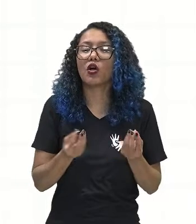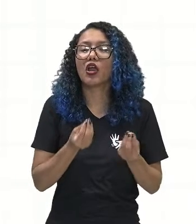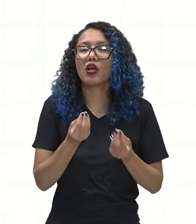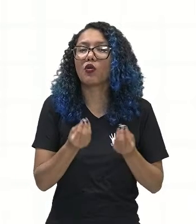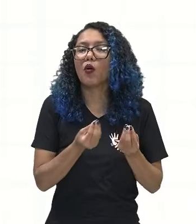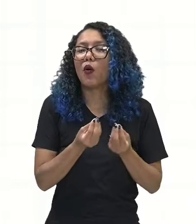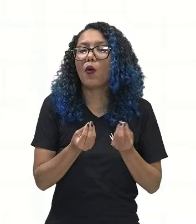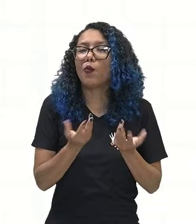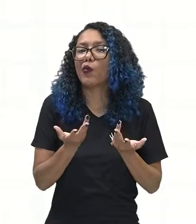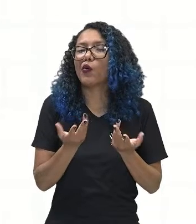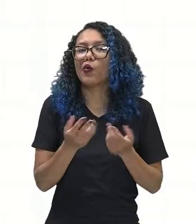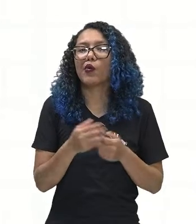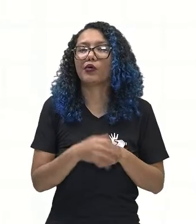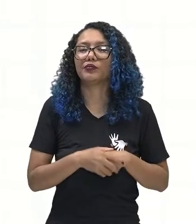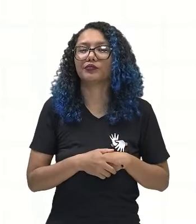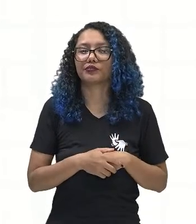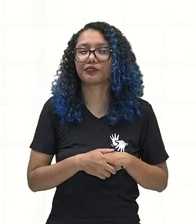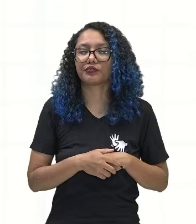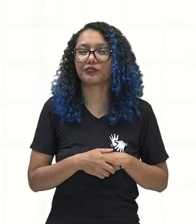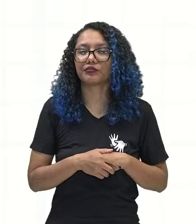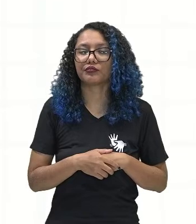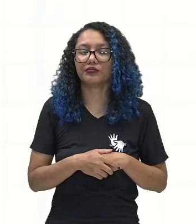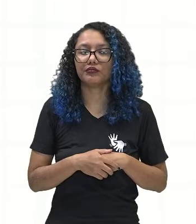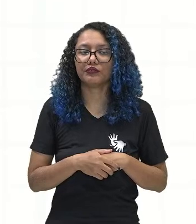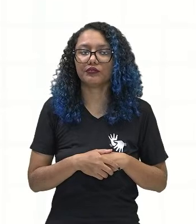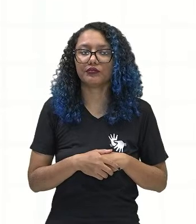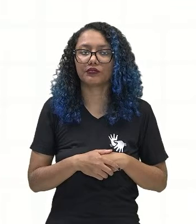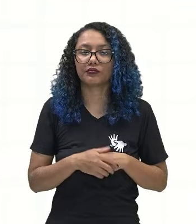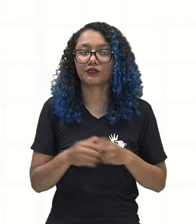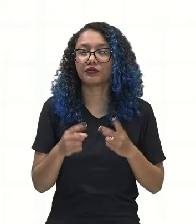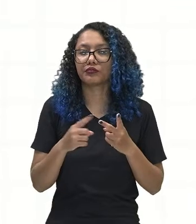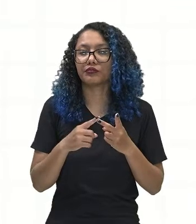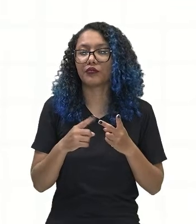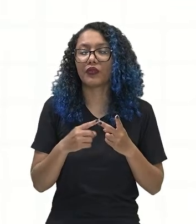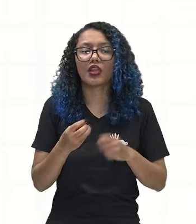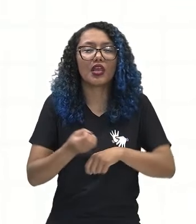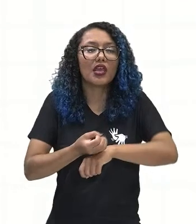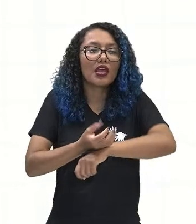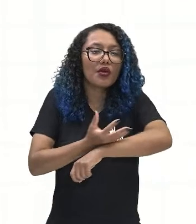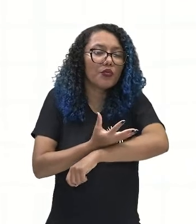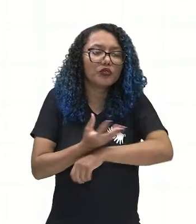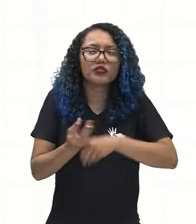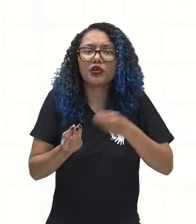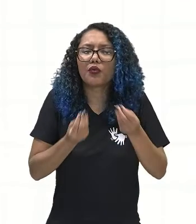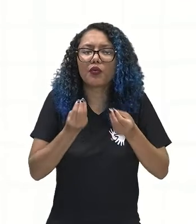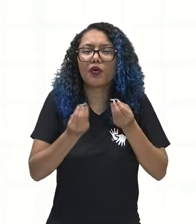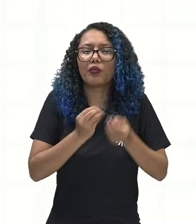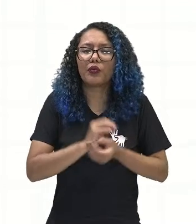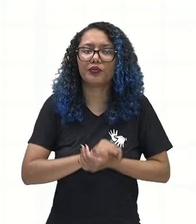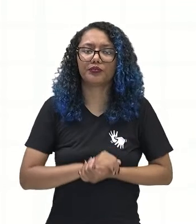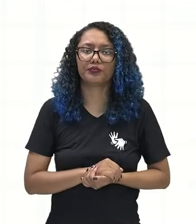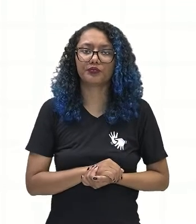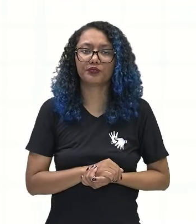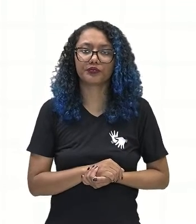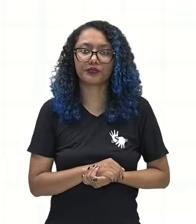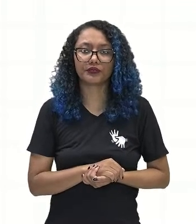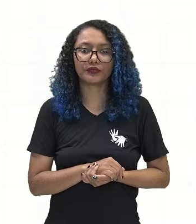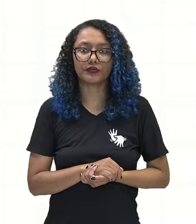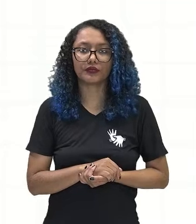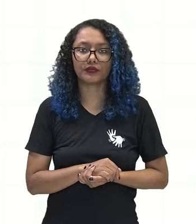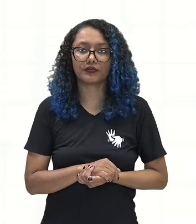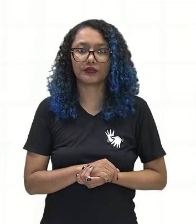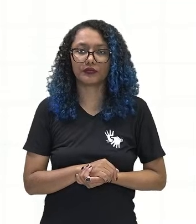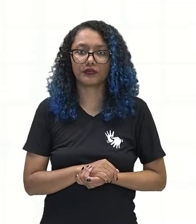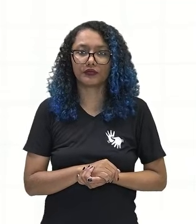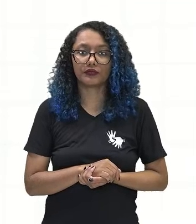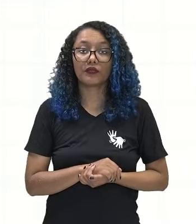utiliza as estratégias de convencimento no âmbito das emoções. Então, no âmbito da emoção, né, vão se